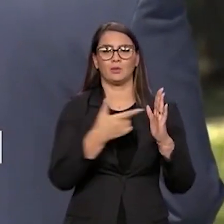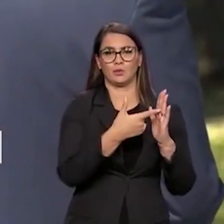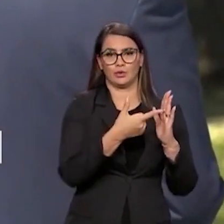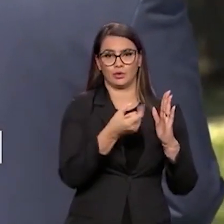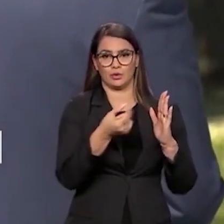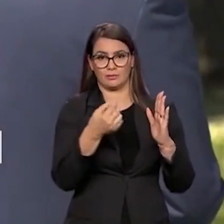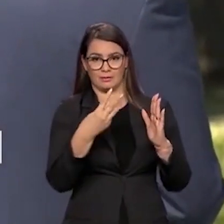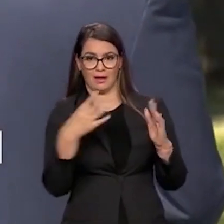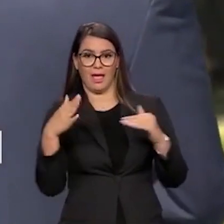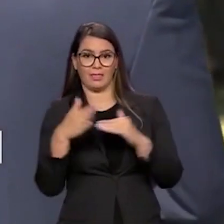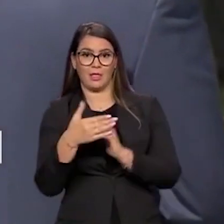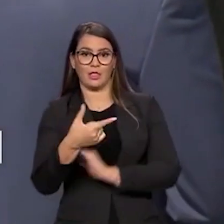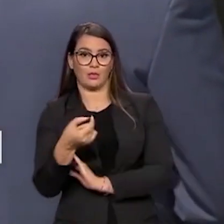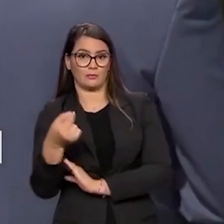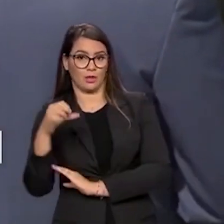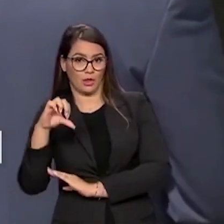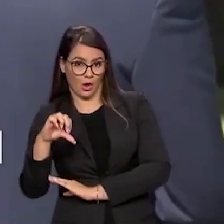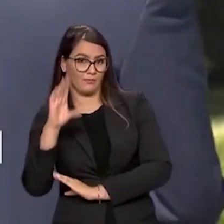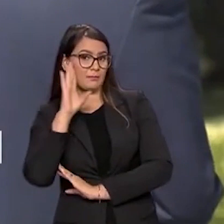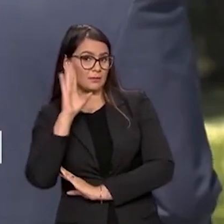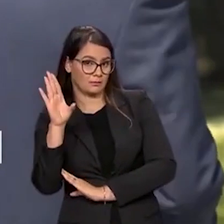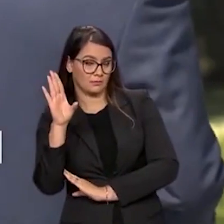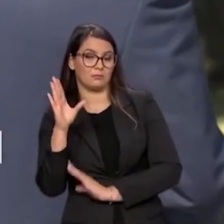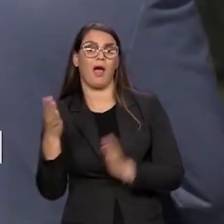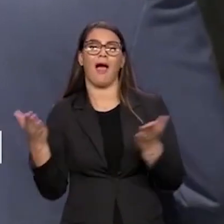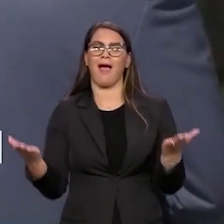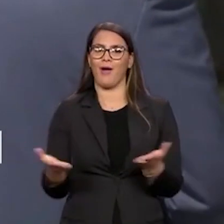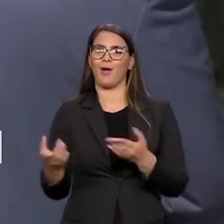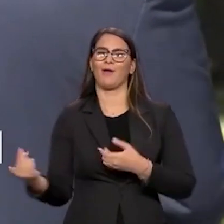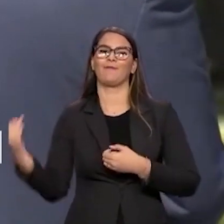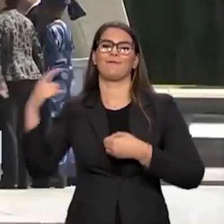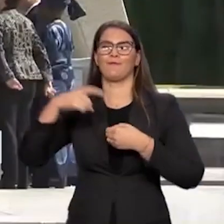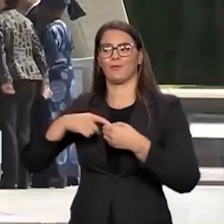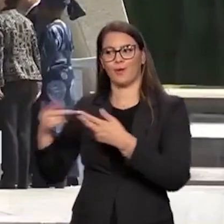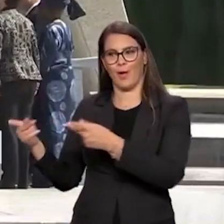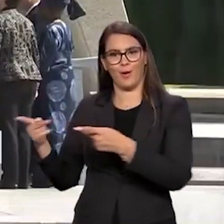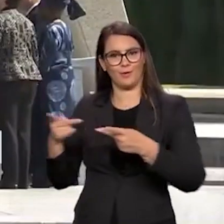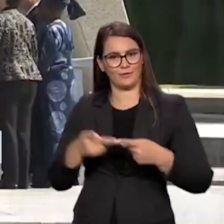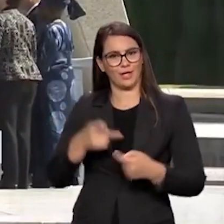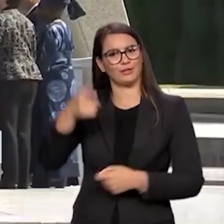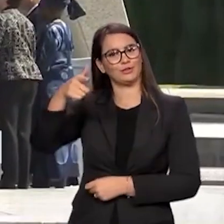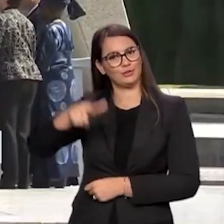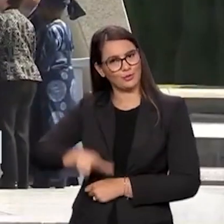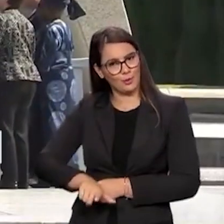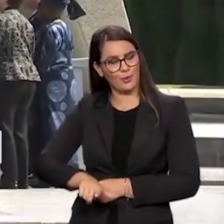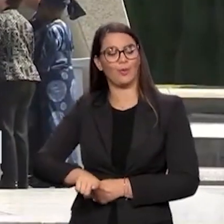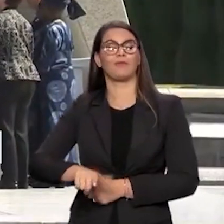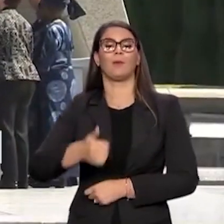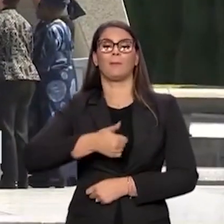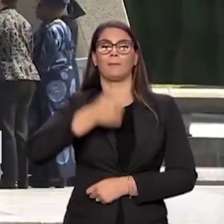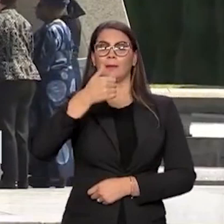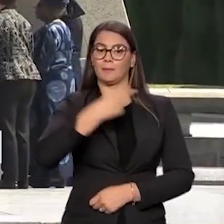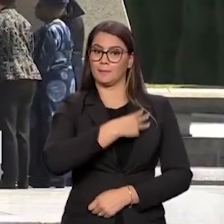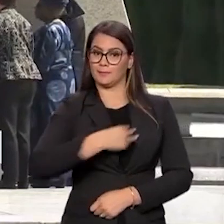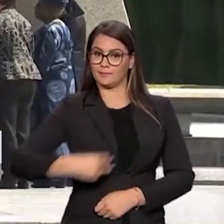e 2009, e voltou então a ser convidado esse ano diretamente pelo